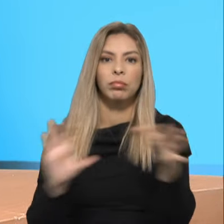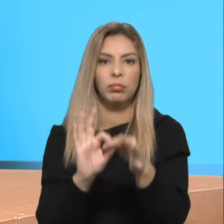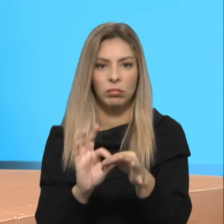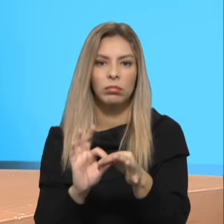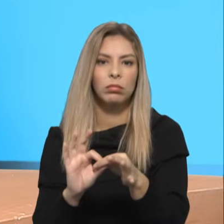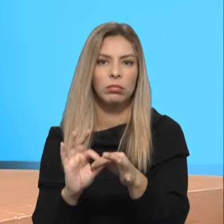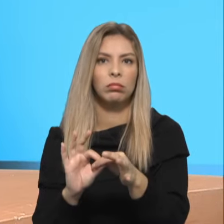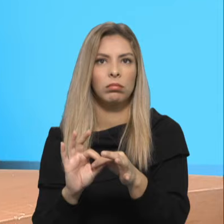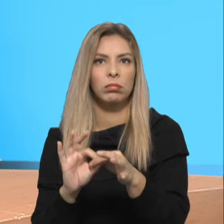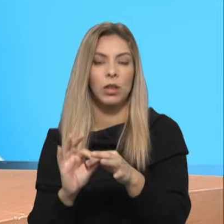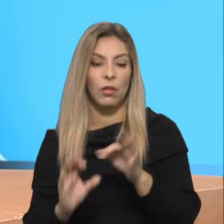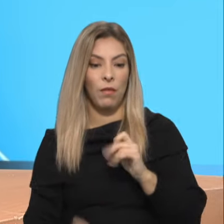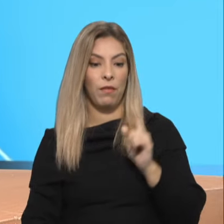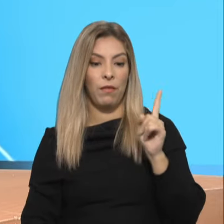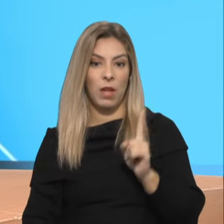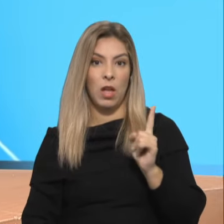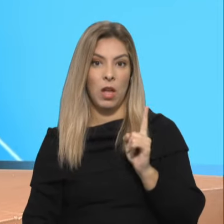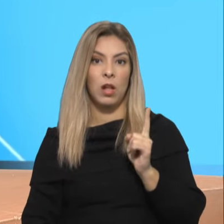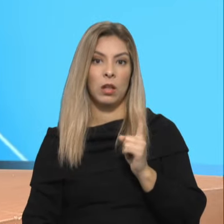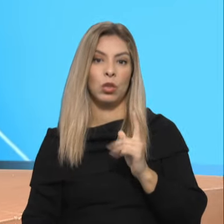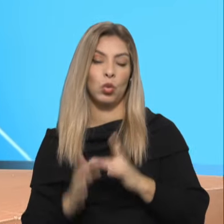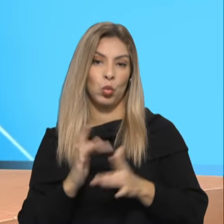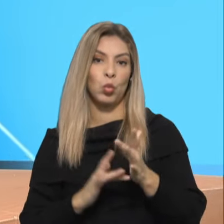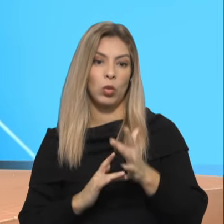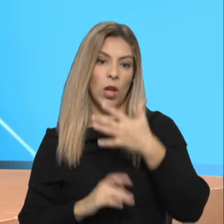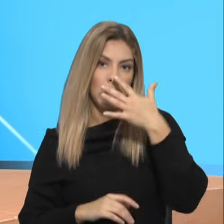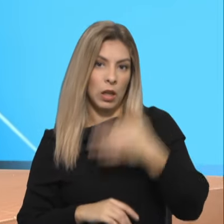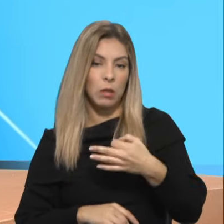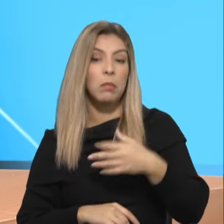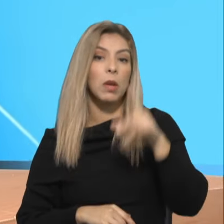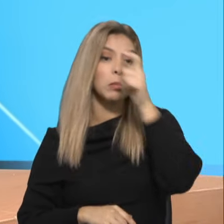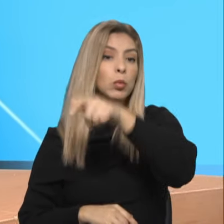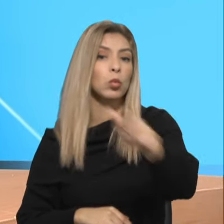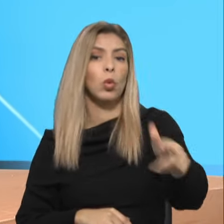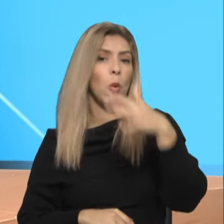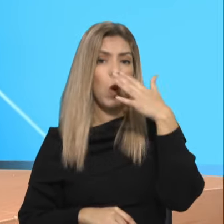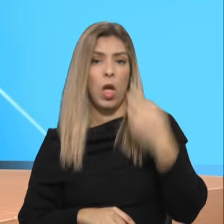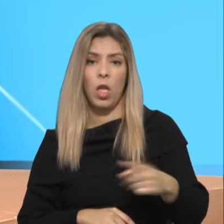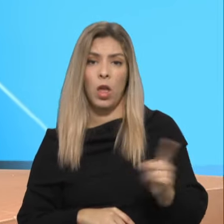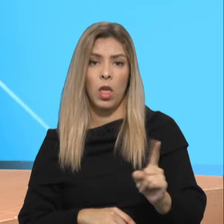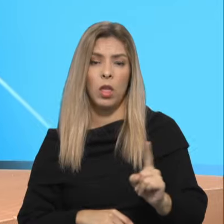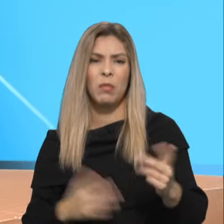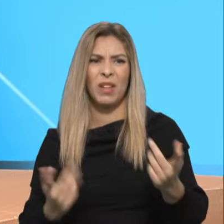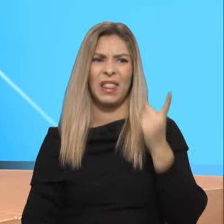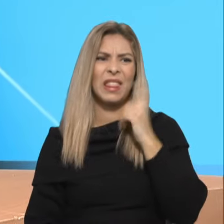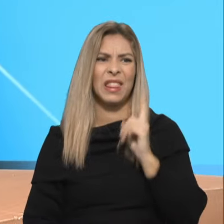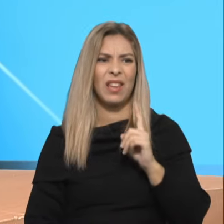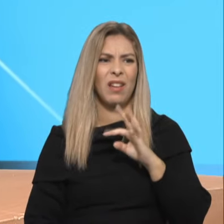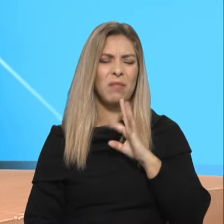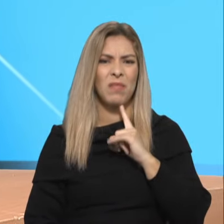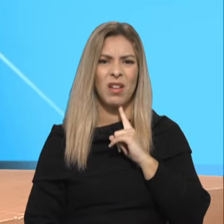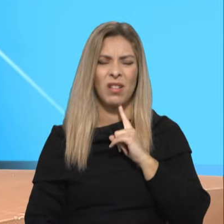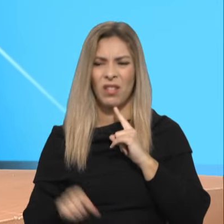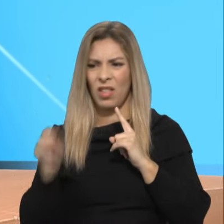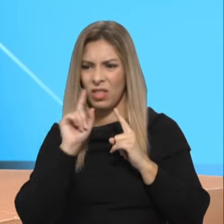ser do ponto de vista da fé cristã, talvez levasse quem não é cristão a ter que celebrar o Dia da Mãe num dia de uma festa cristã, e